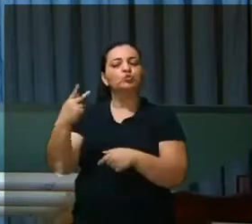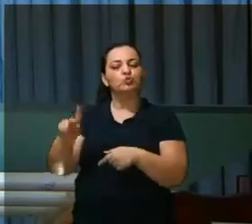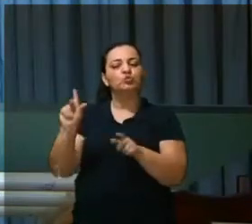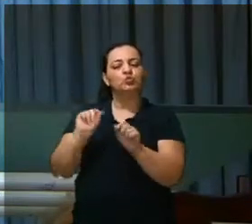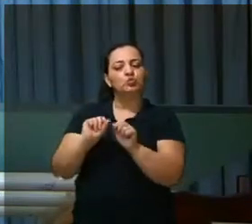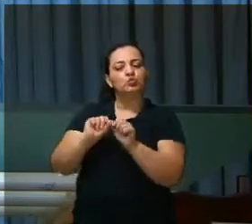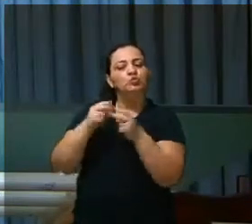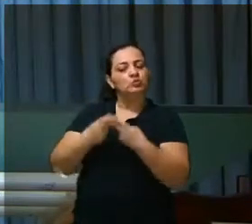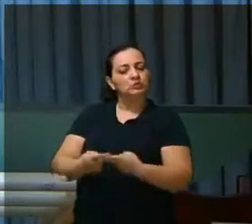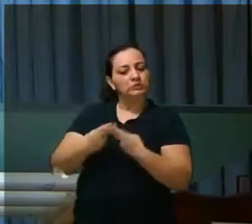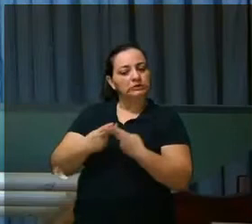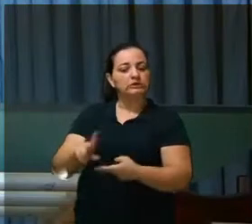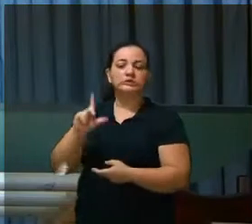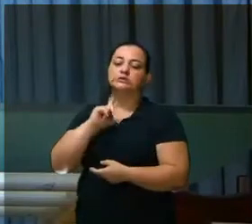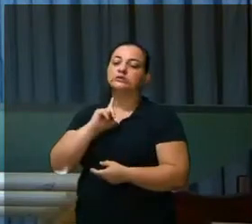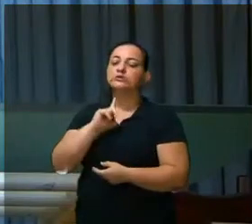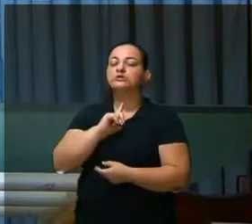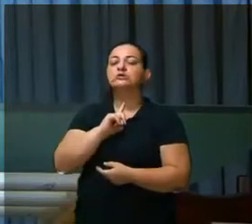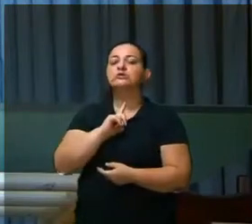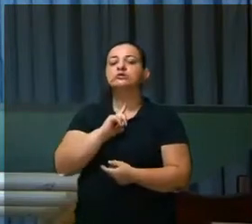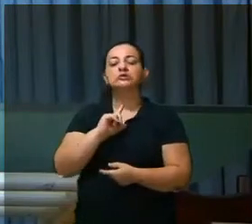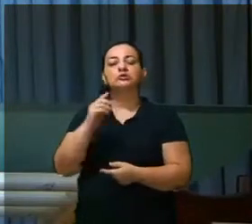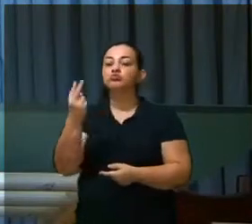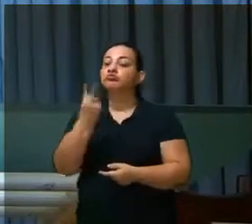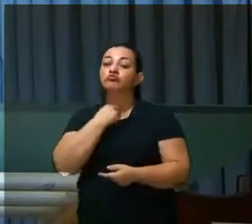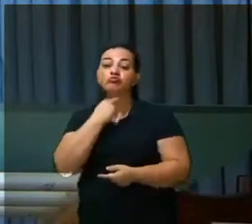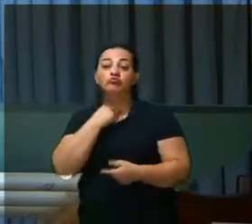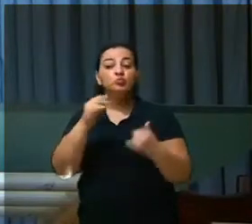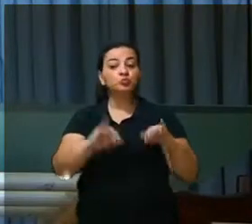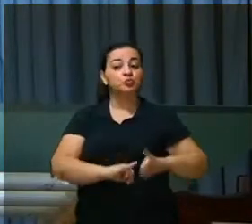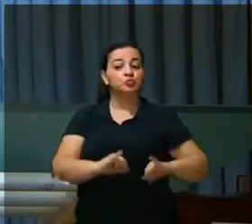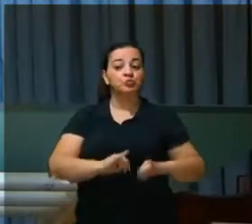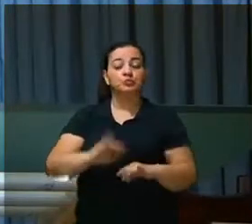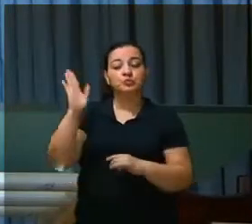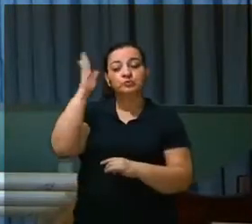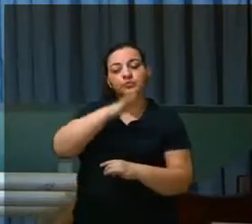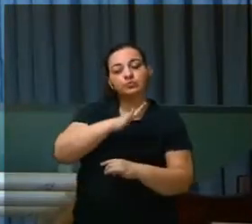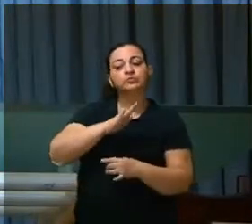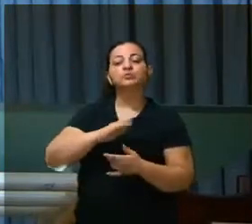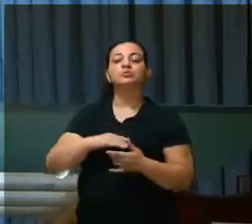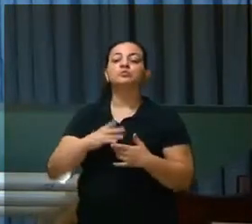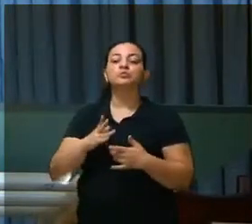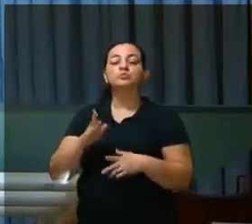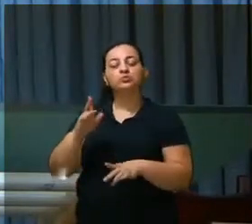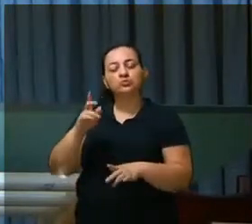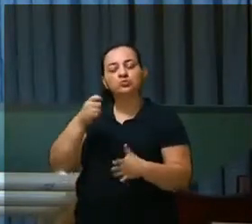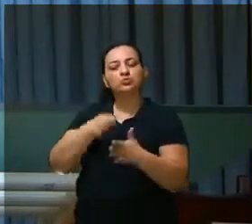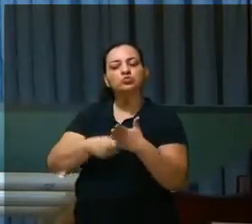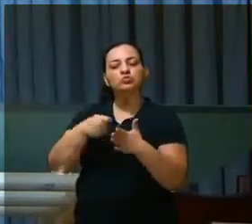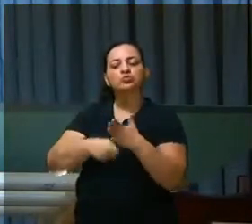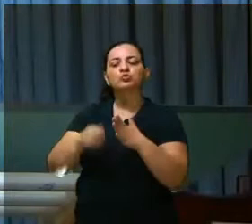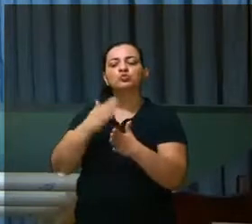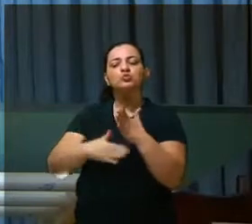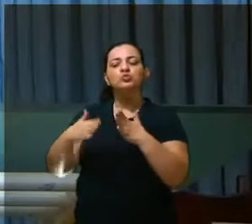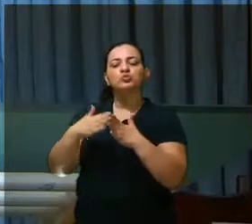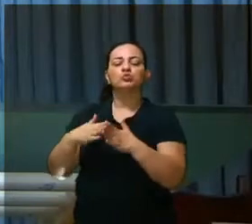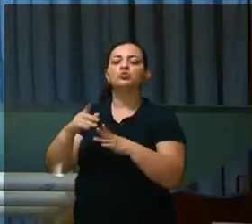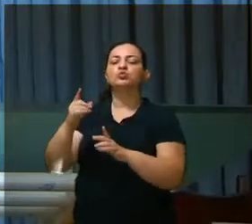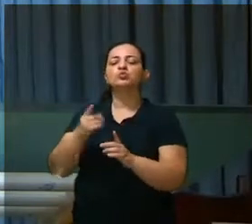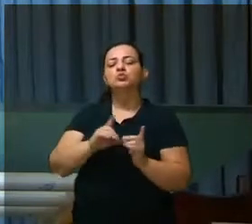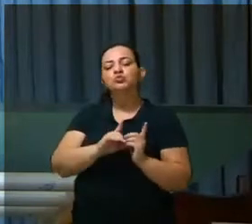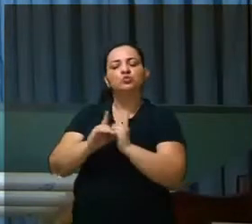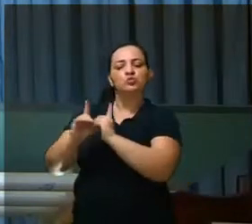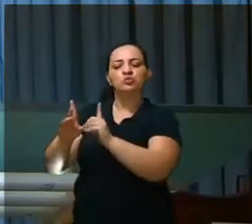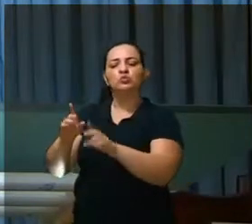a tua paciência e não pode sofrer os maus e pusesse a prova os que dizem